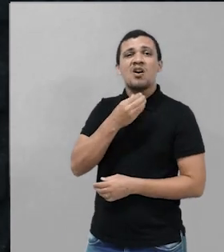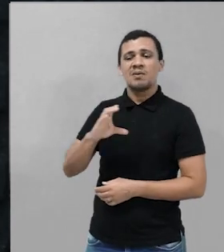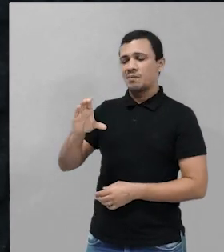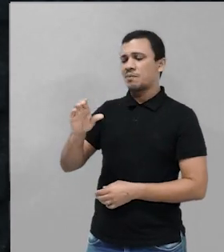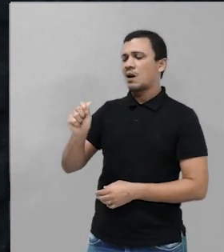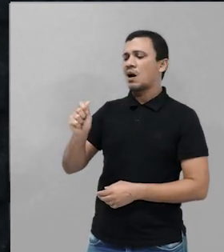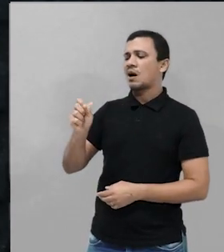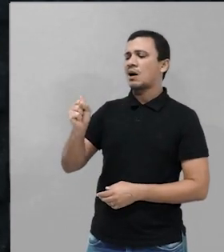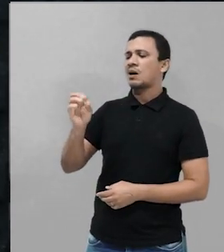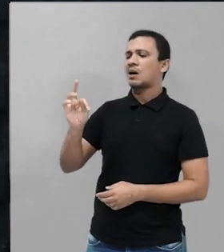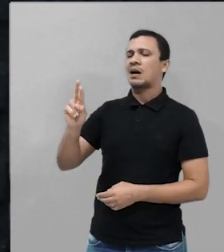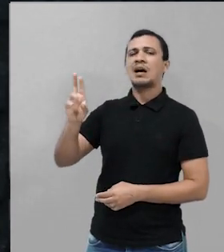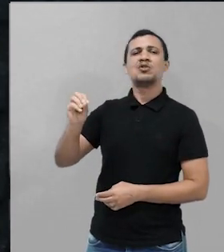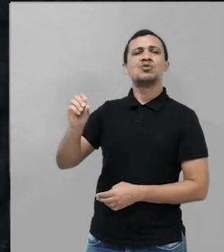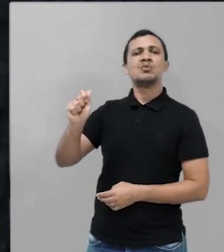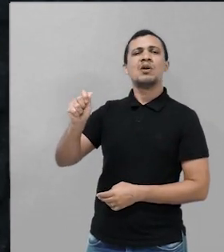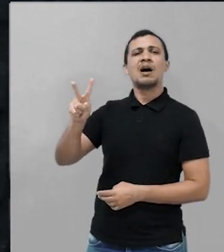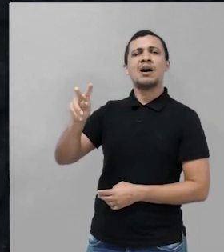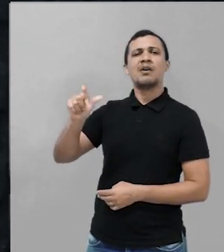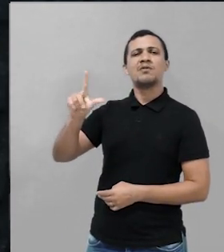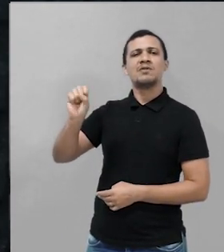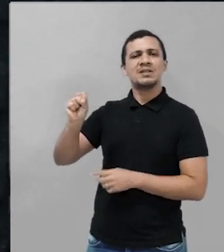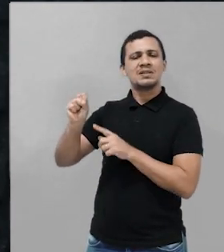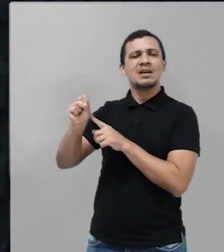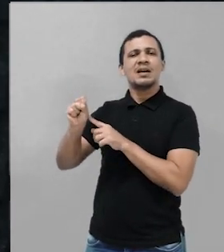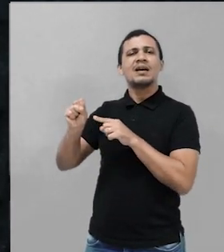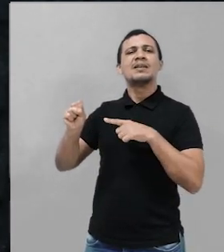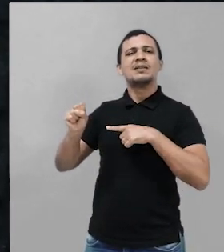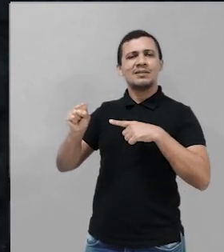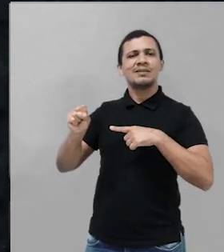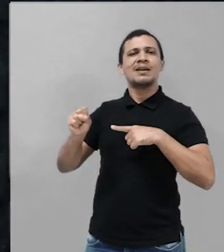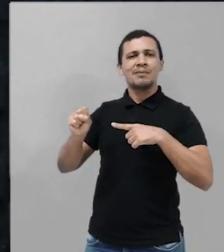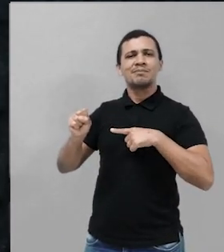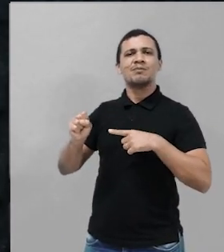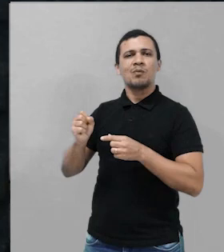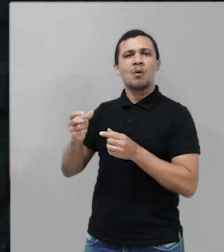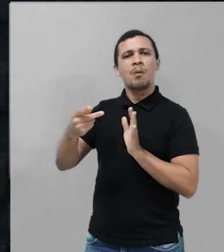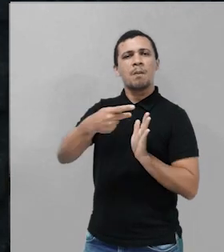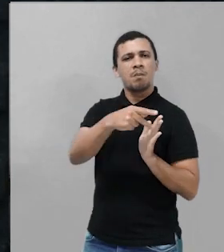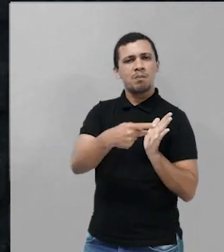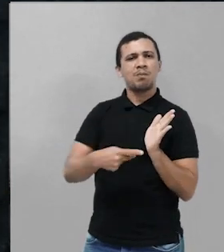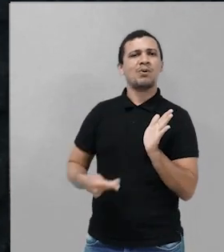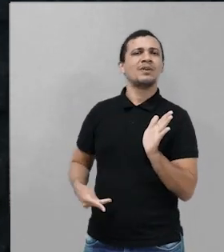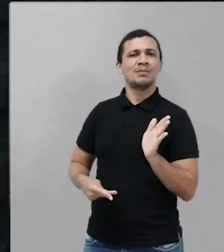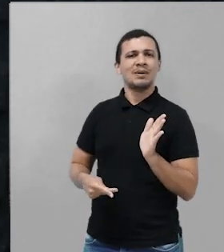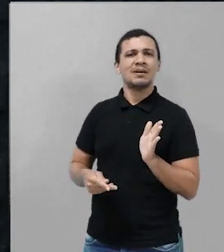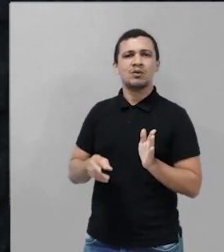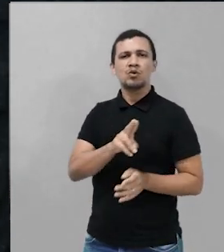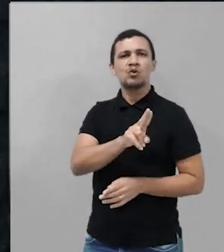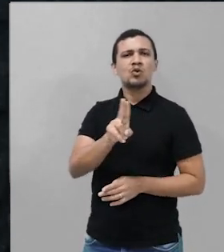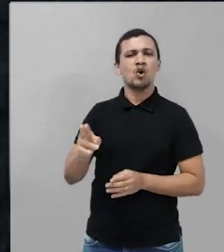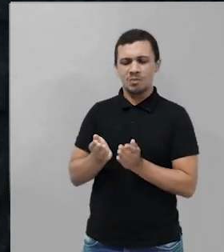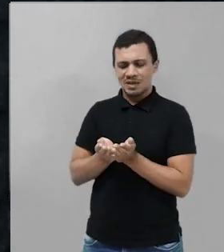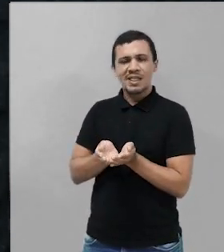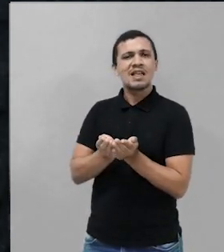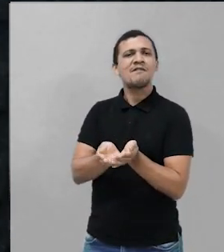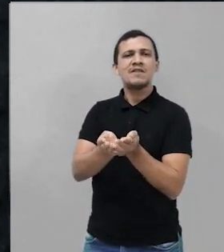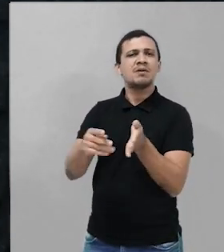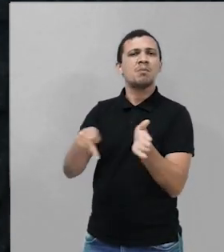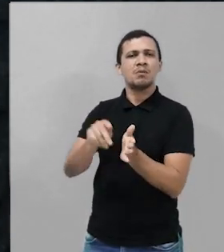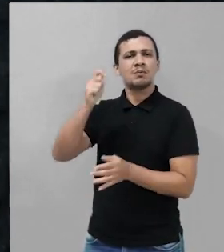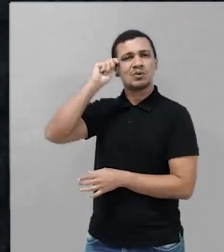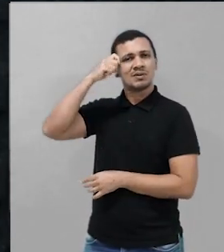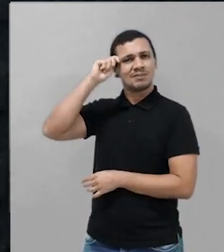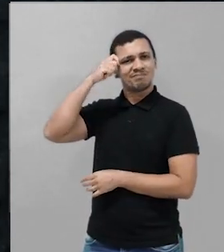poesia chamada Navio Negreiro, a situação. Então, quando você entende esse processo, que a coisa é muito mais complicada do que se imagina, a